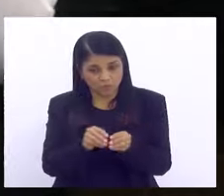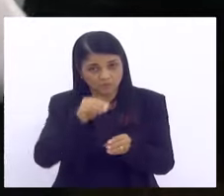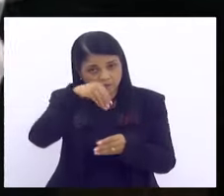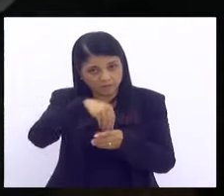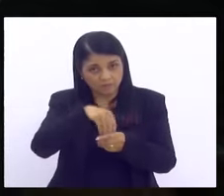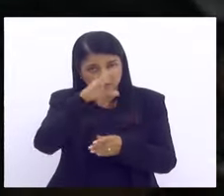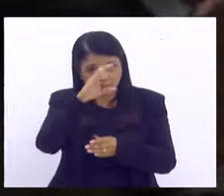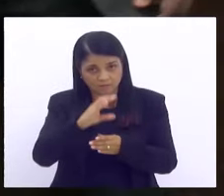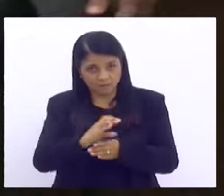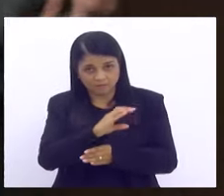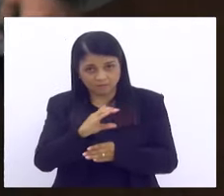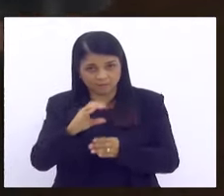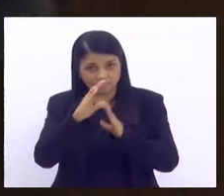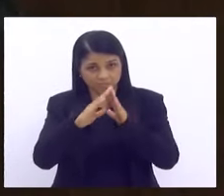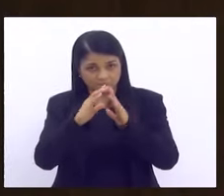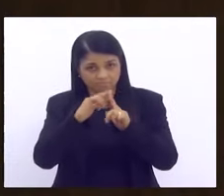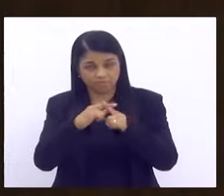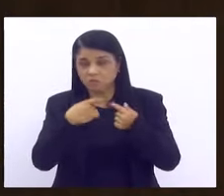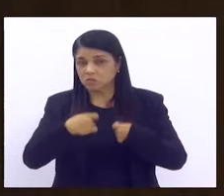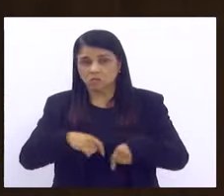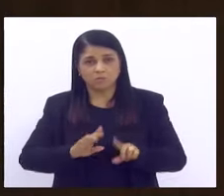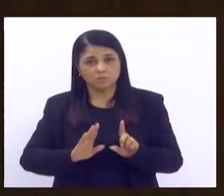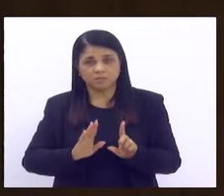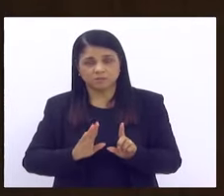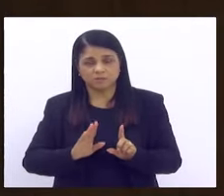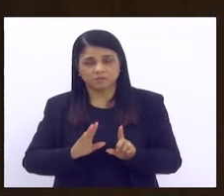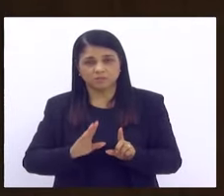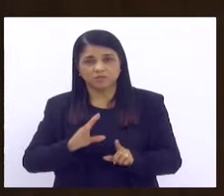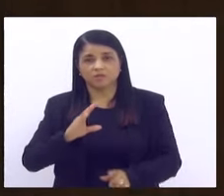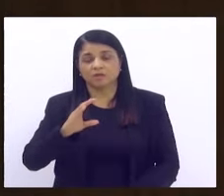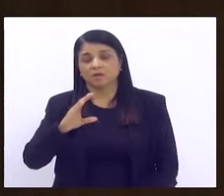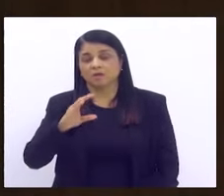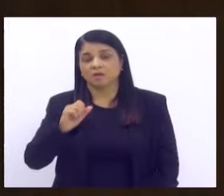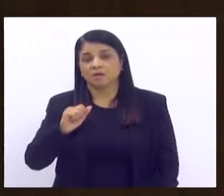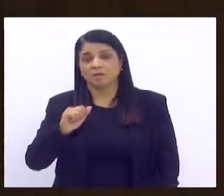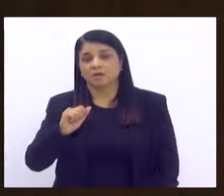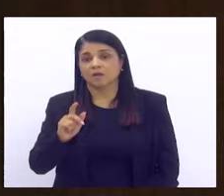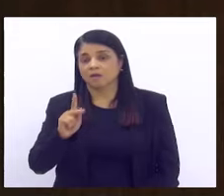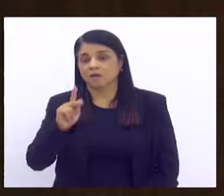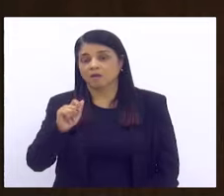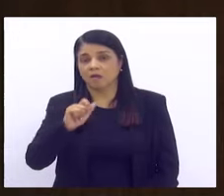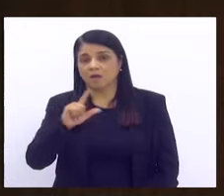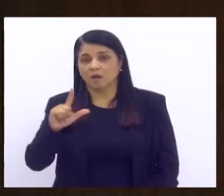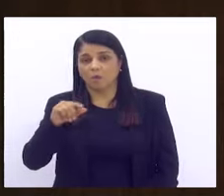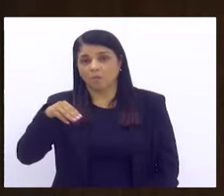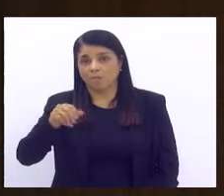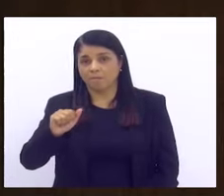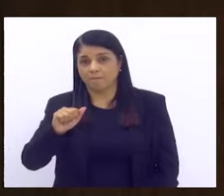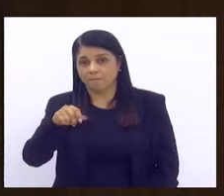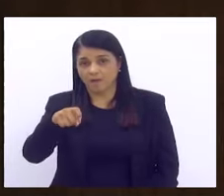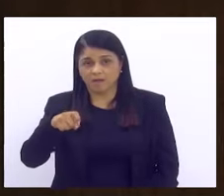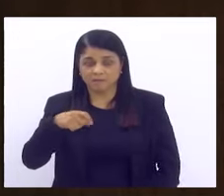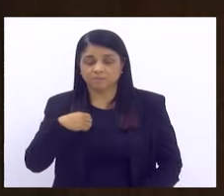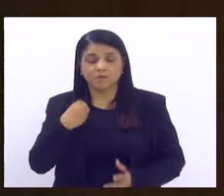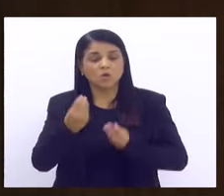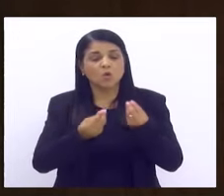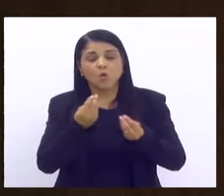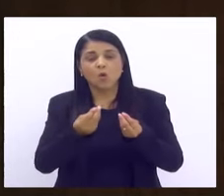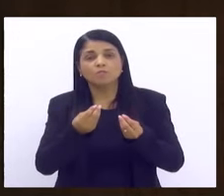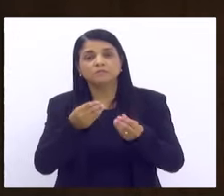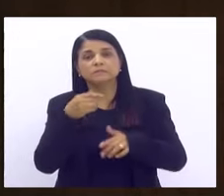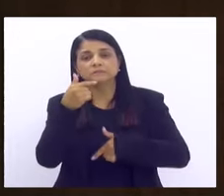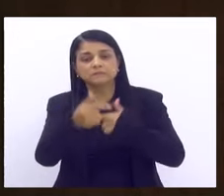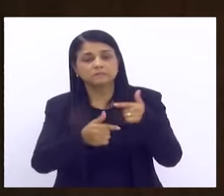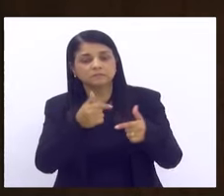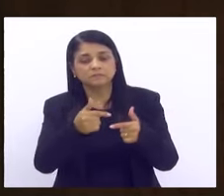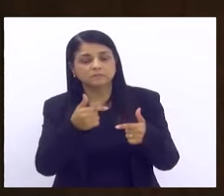Católica, nós não precisamos de Karl Marx para sabermos como devemos lidar com os pobres, porque a